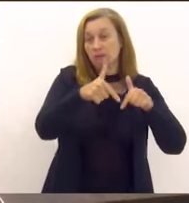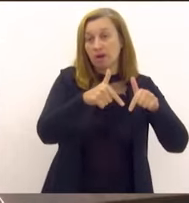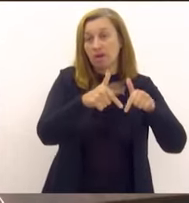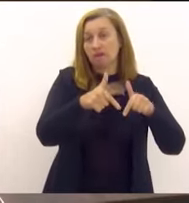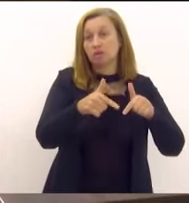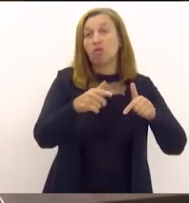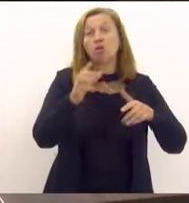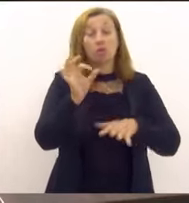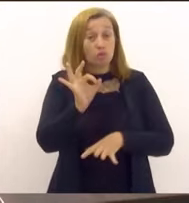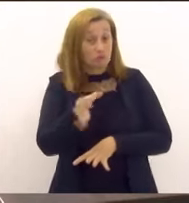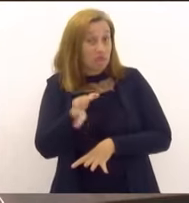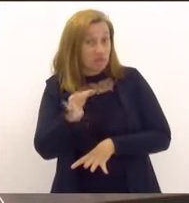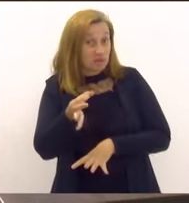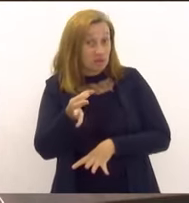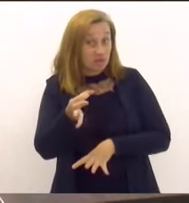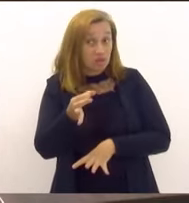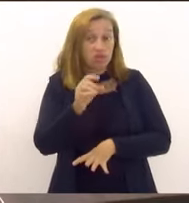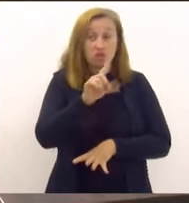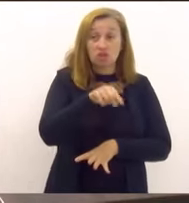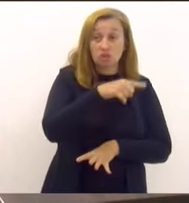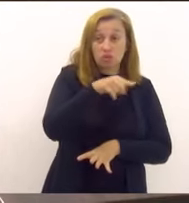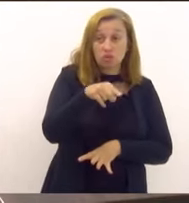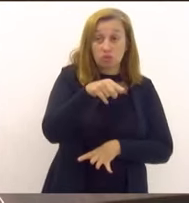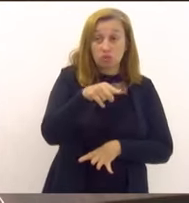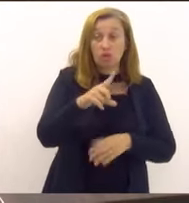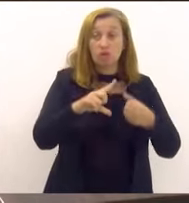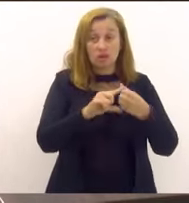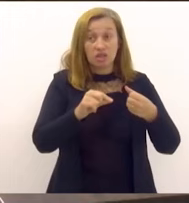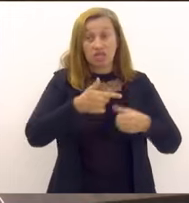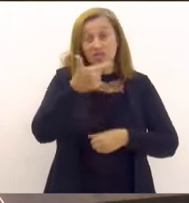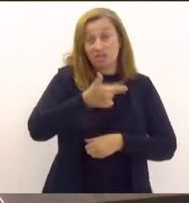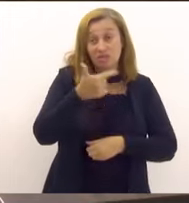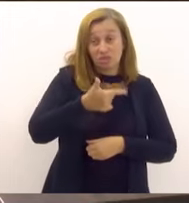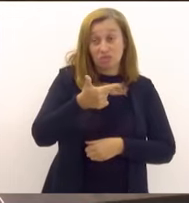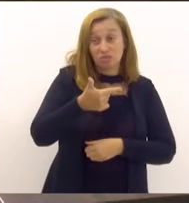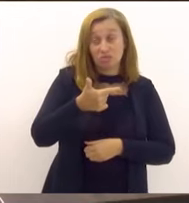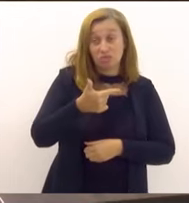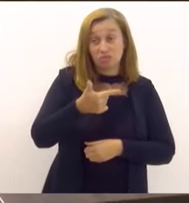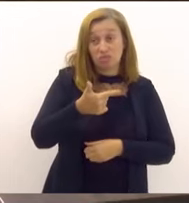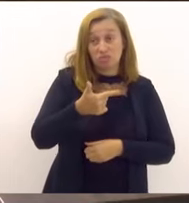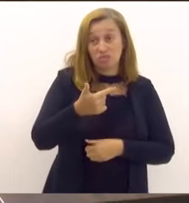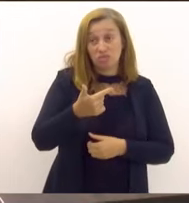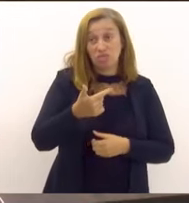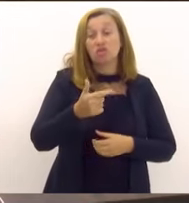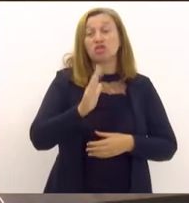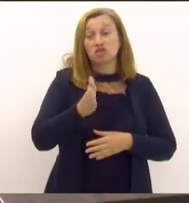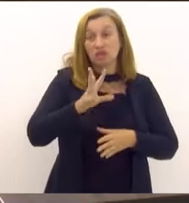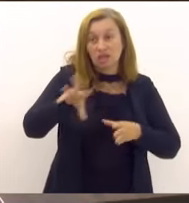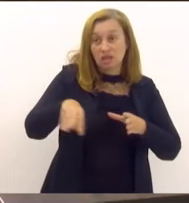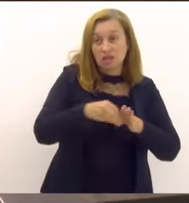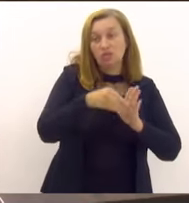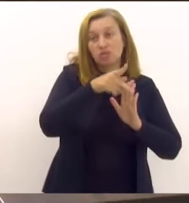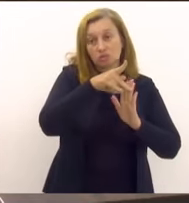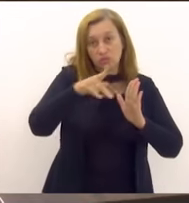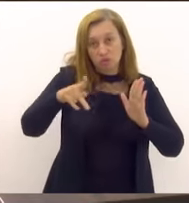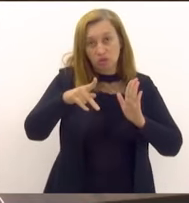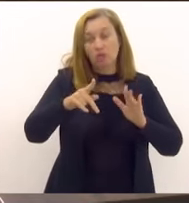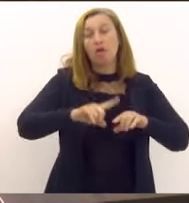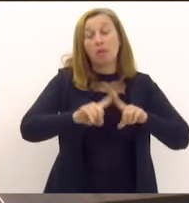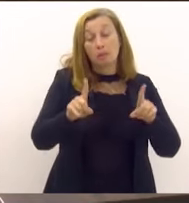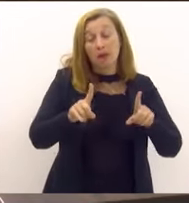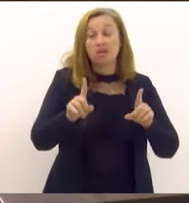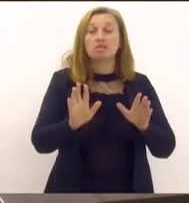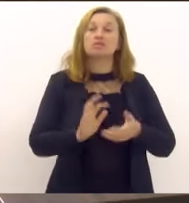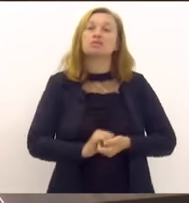O ideal seria excluir o artigo 2º, porque é dispensável, porque está no protocolo. Mas, de